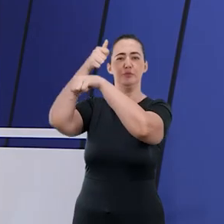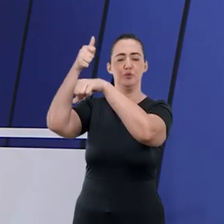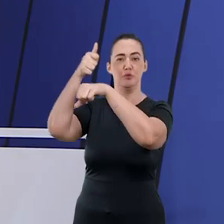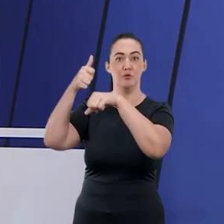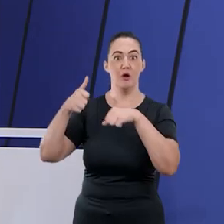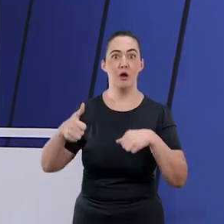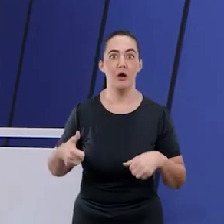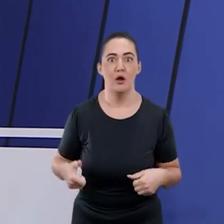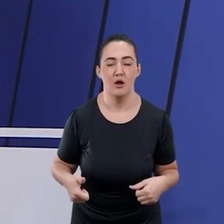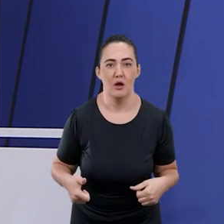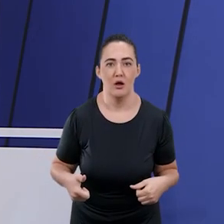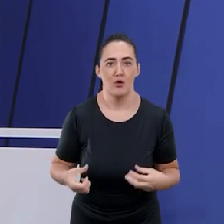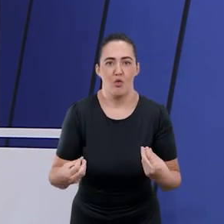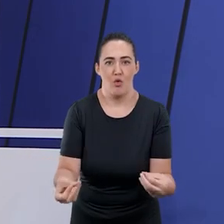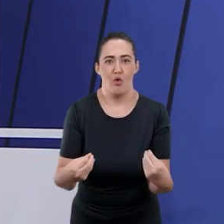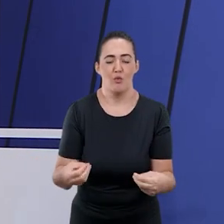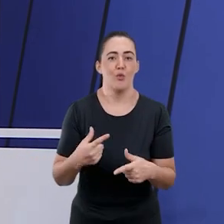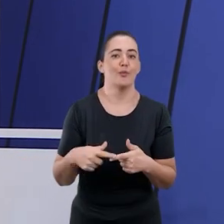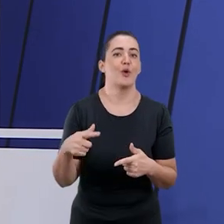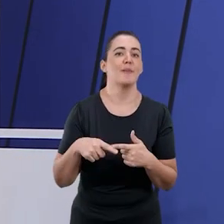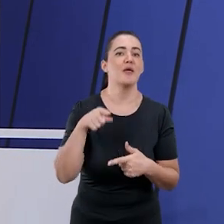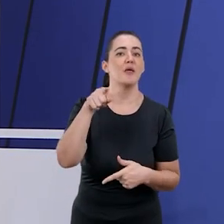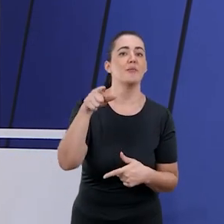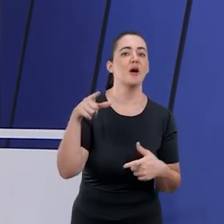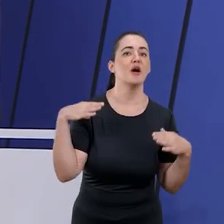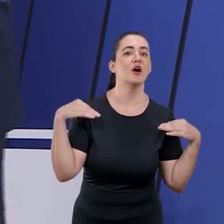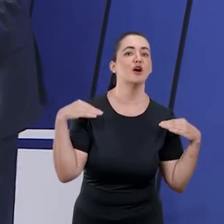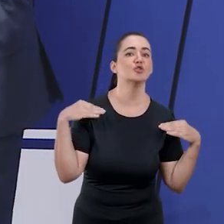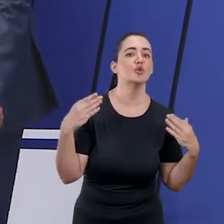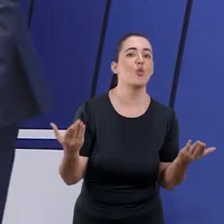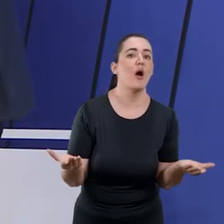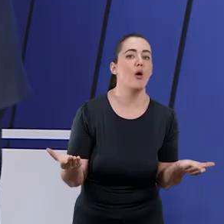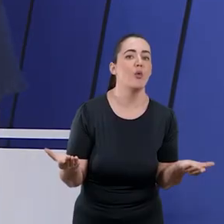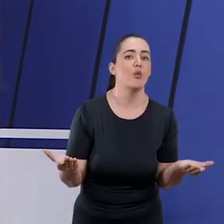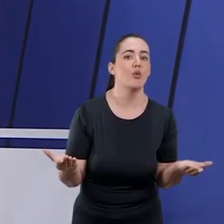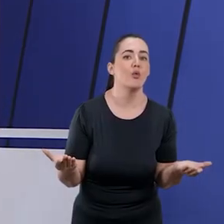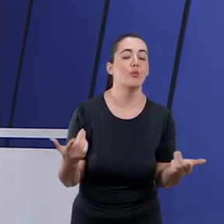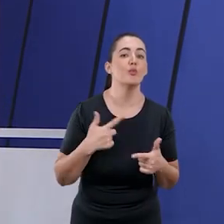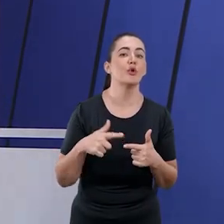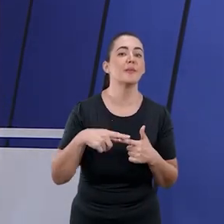problema deste anjo? Está claro nesse verso aqui. Olha, vem comigo aqui, ó.